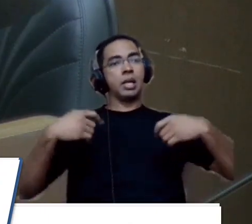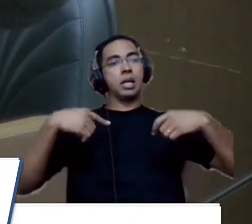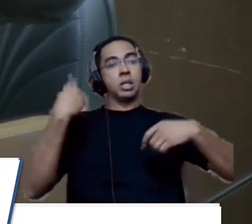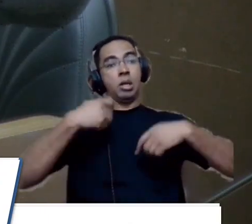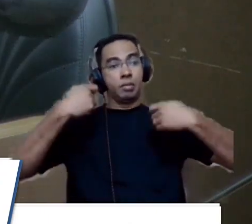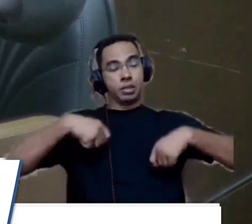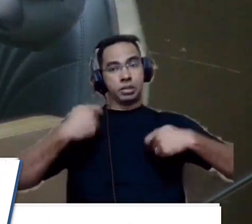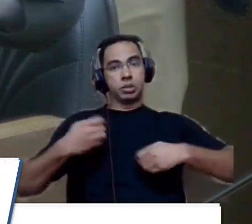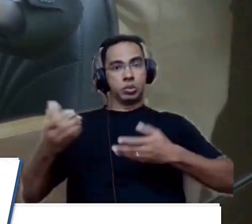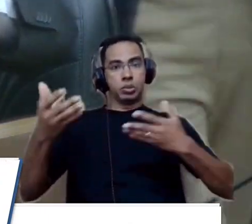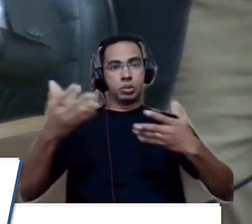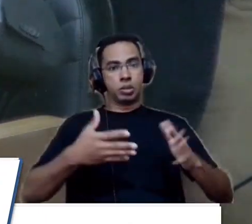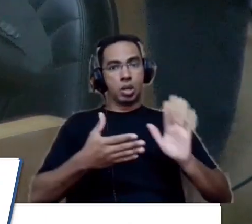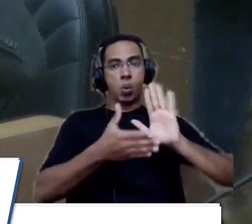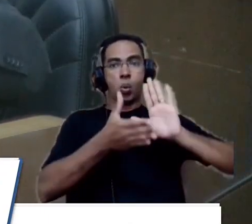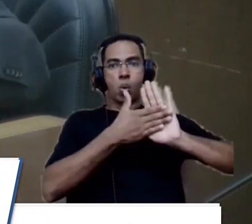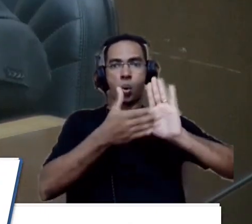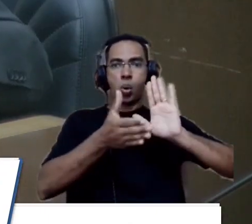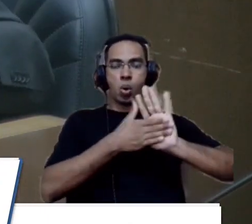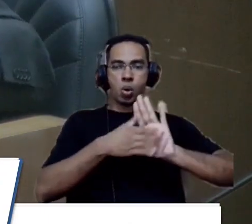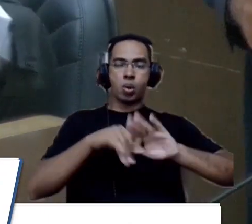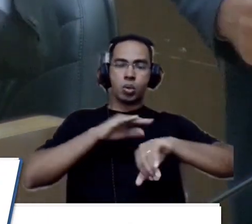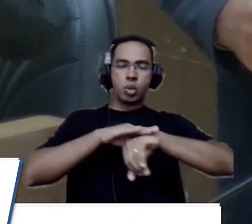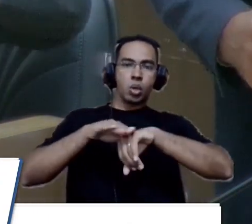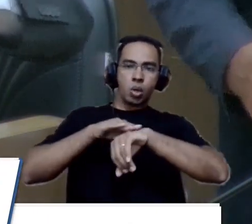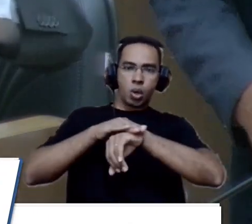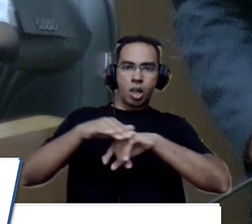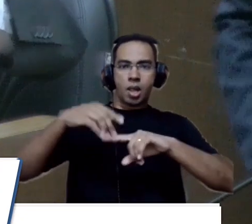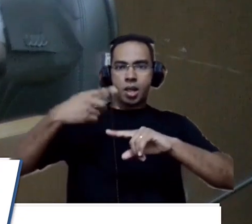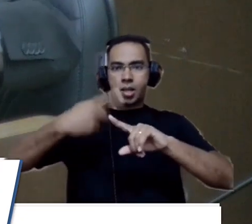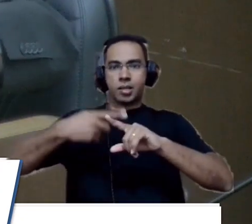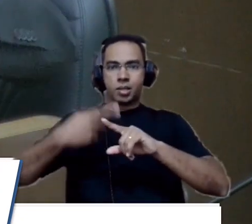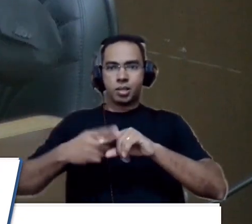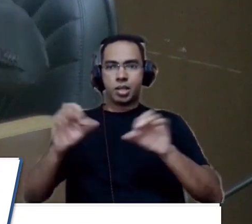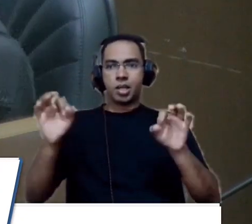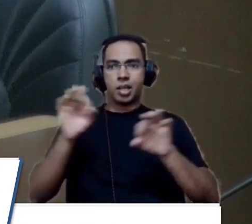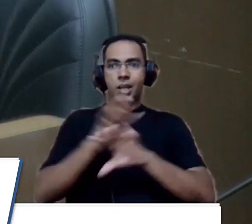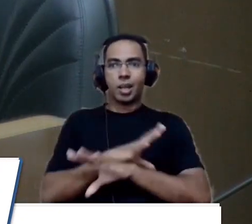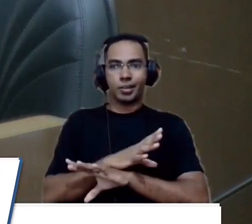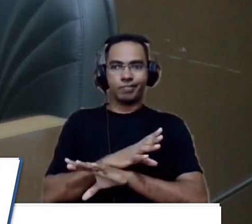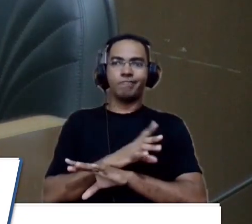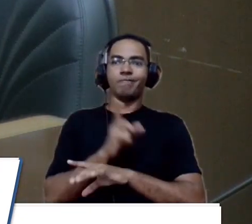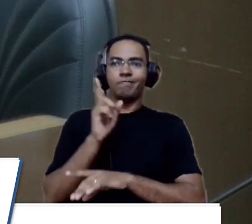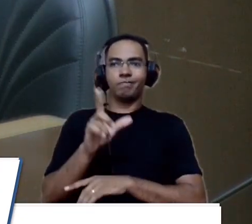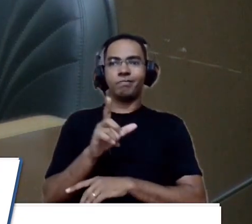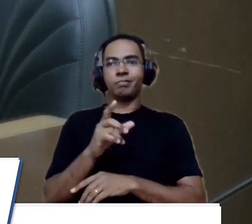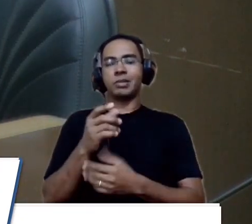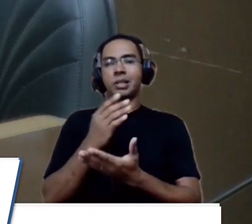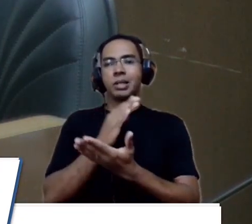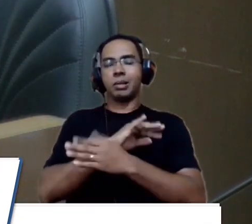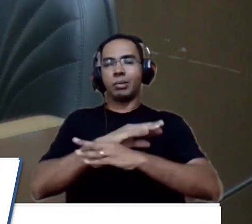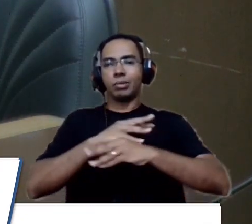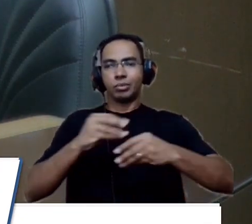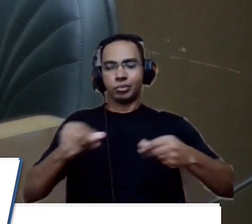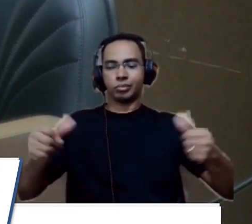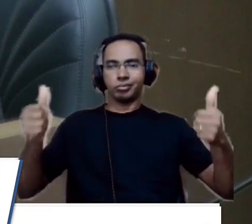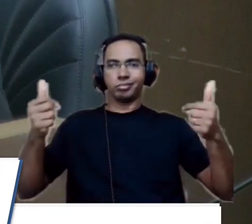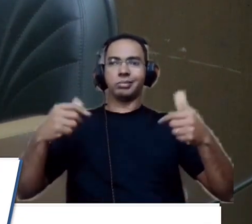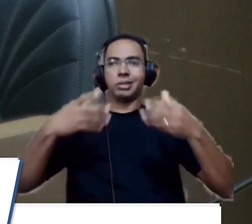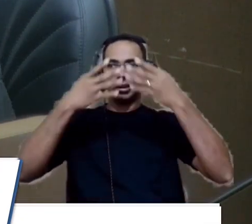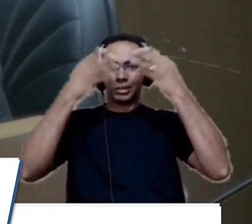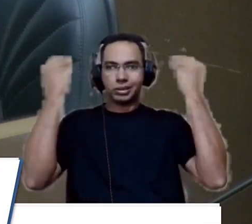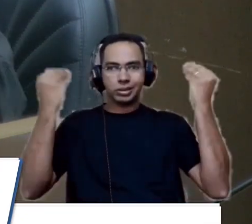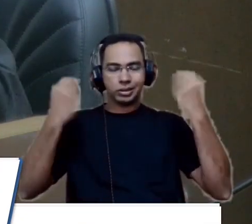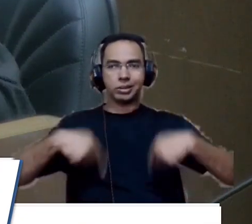trazer essa pauta para conversar. Por quê? Porque depois que o leite foi derramado, meu amigo, esquece, aí não